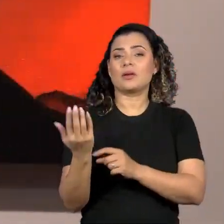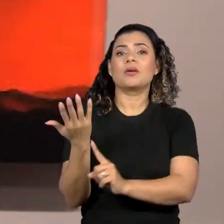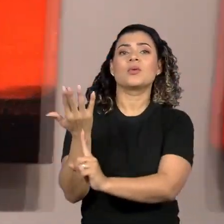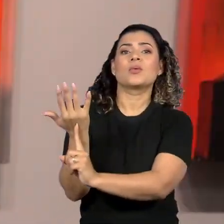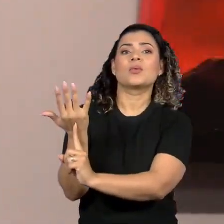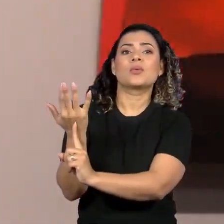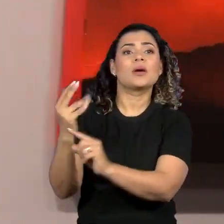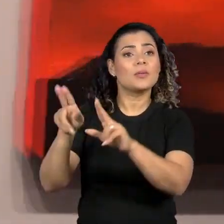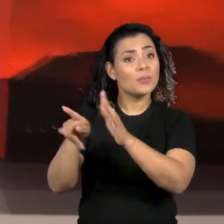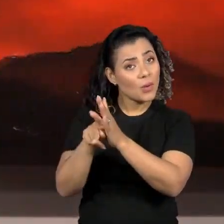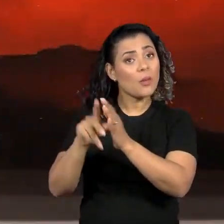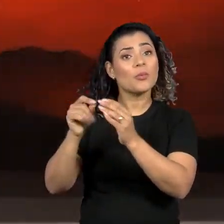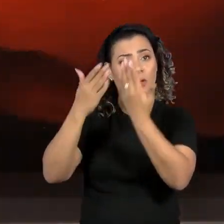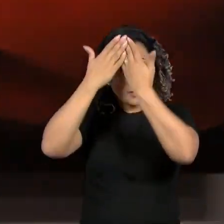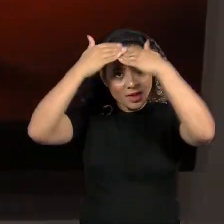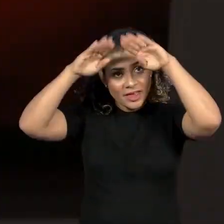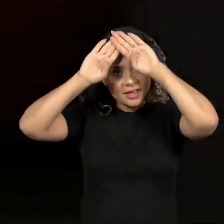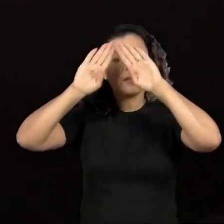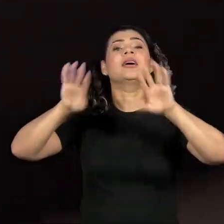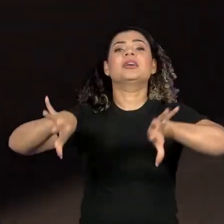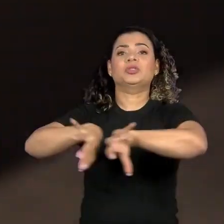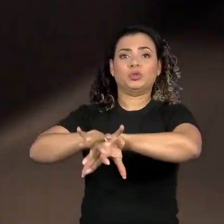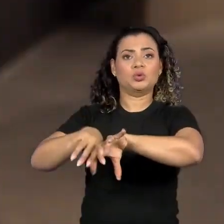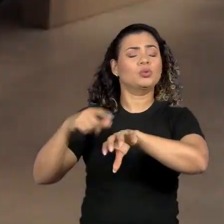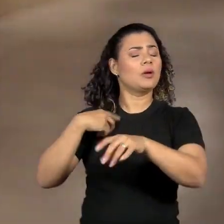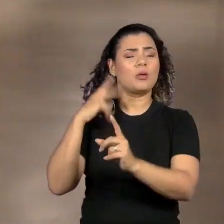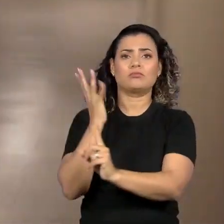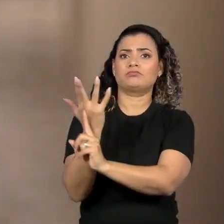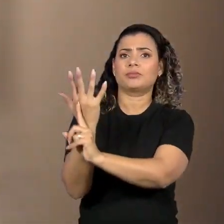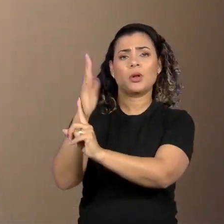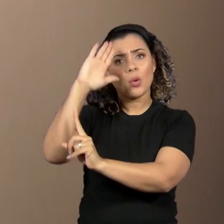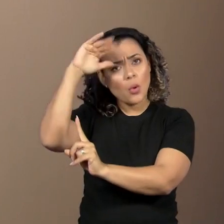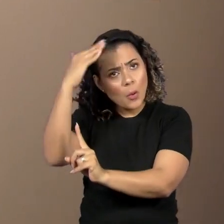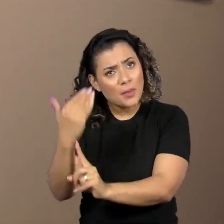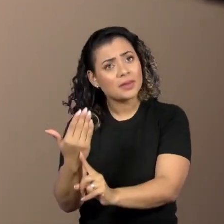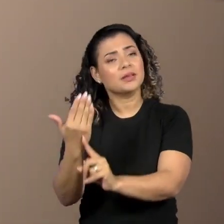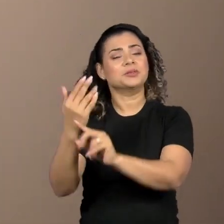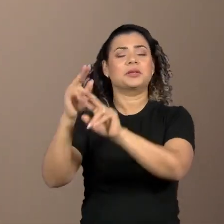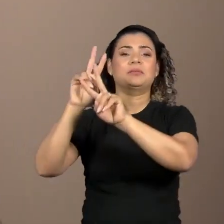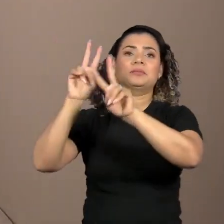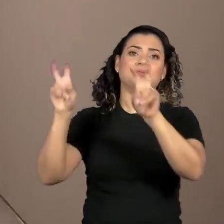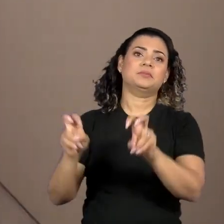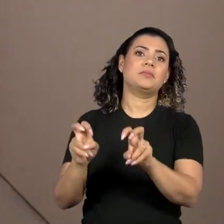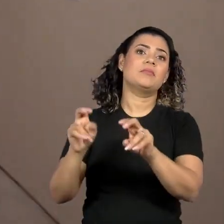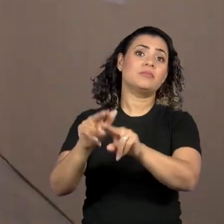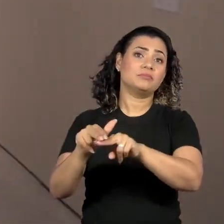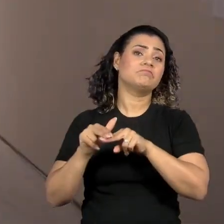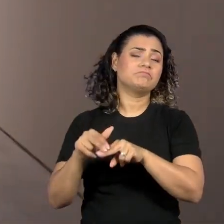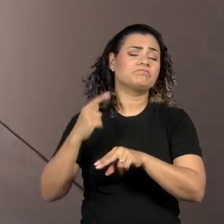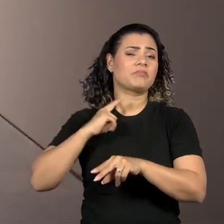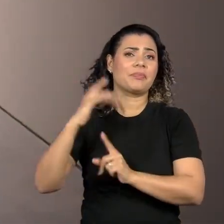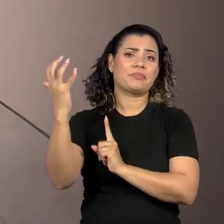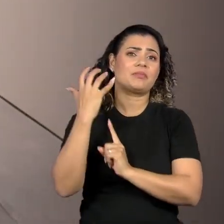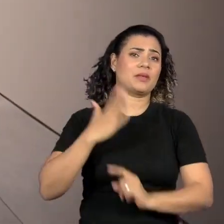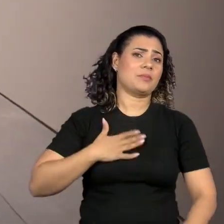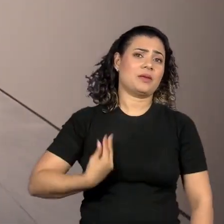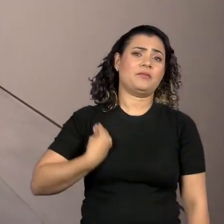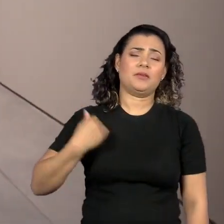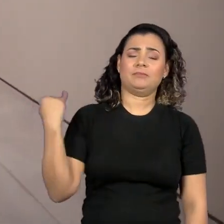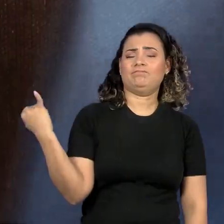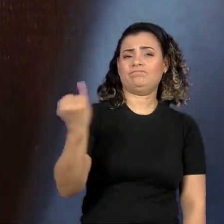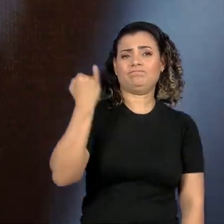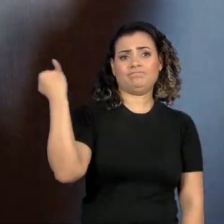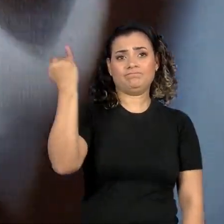Exu. É muito natural que essa minha primeira exposição fosse para homenagear essa entidade que tem tanta importância na minha